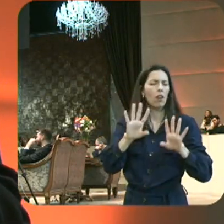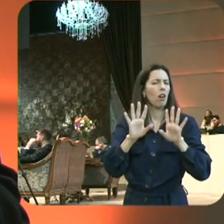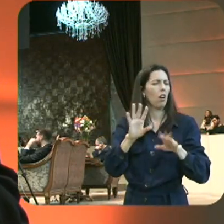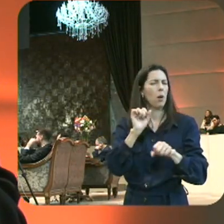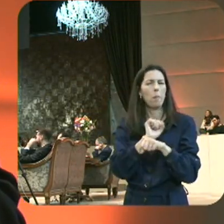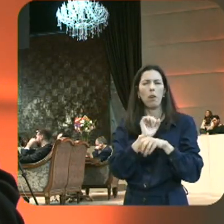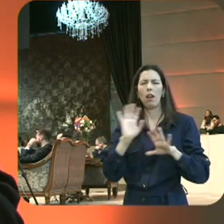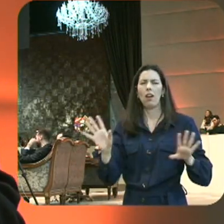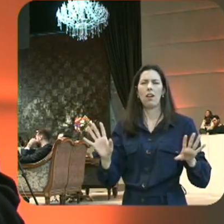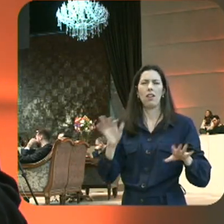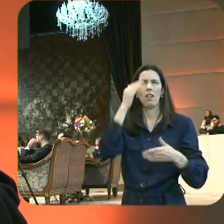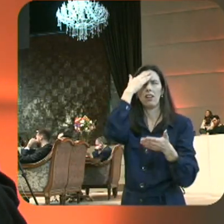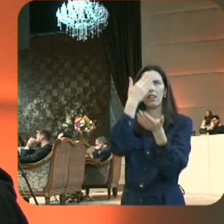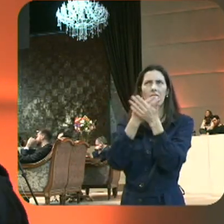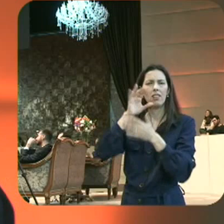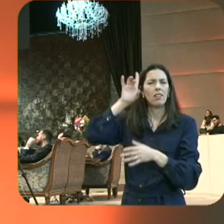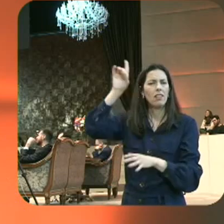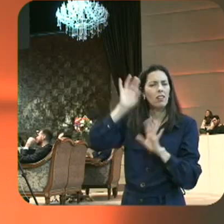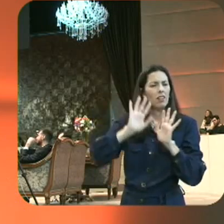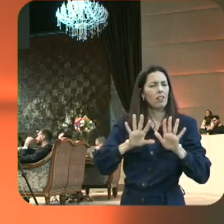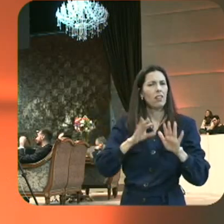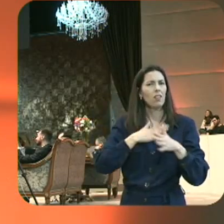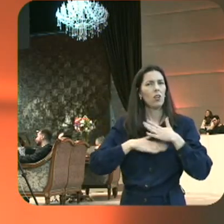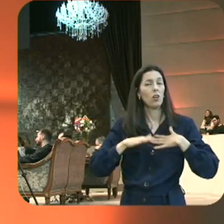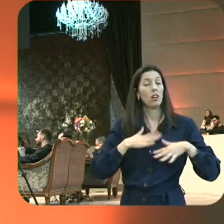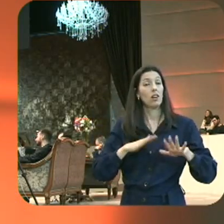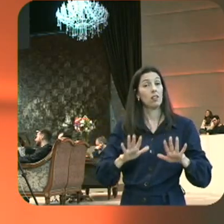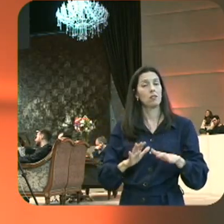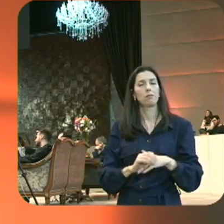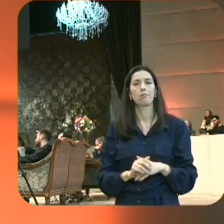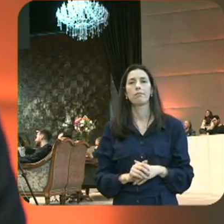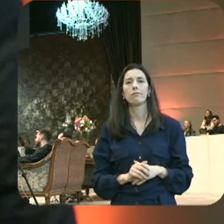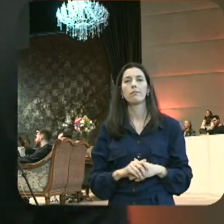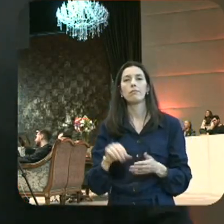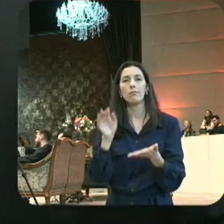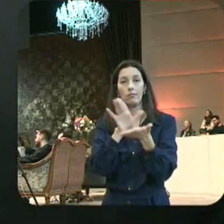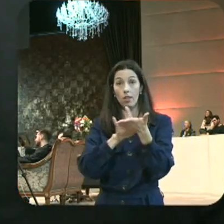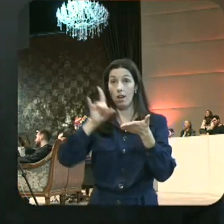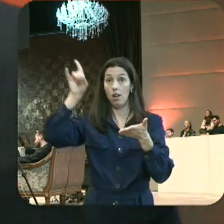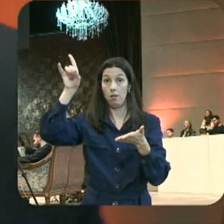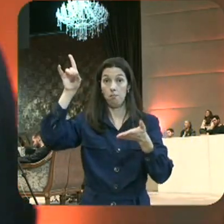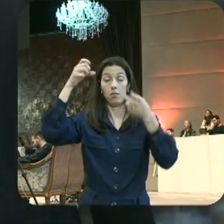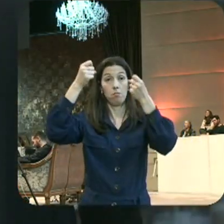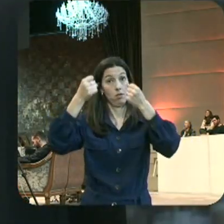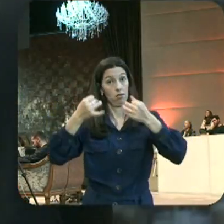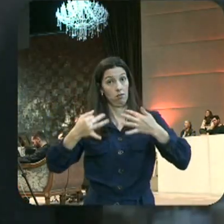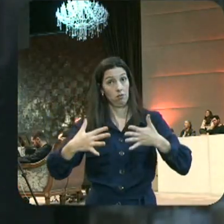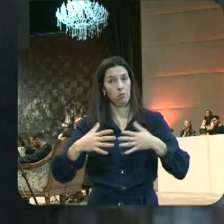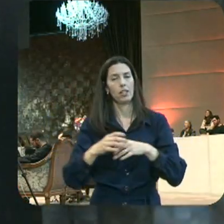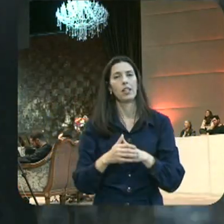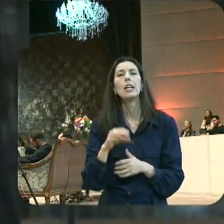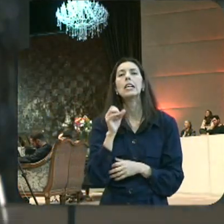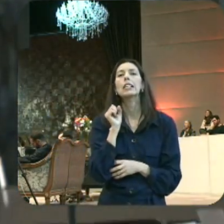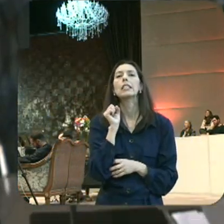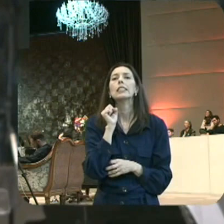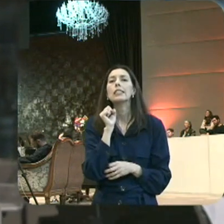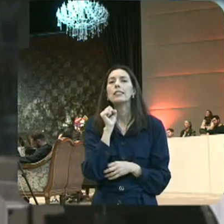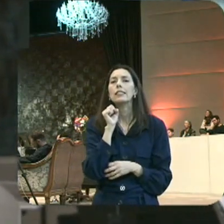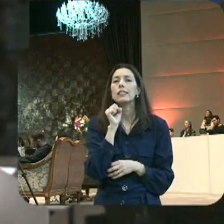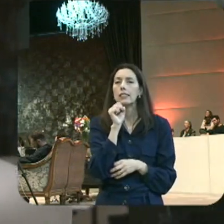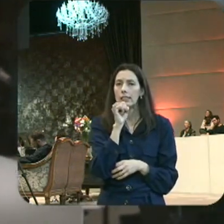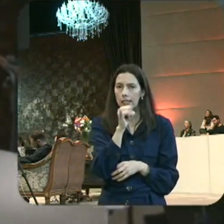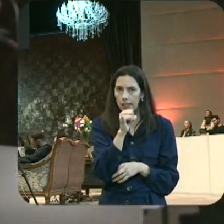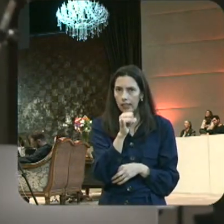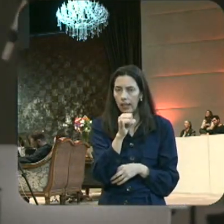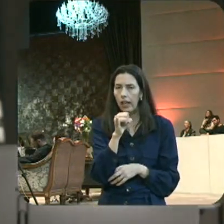Então, o que a Bíblia está dizendo para a gente, em linguagem bastante humana, é que toda vez que